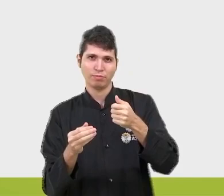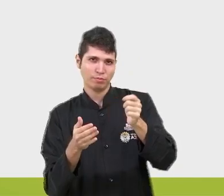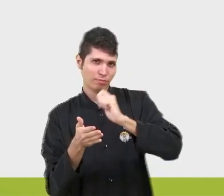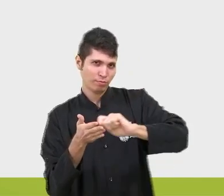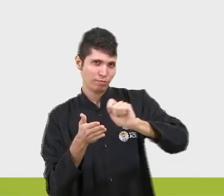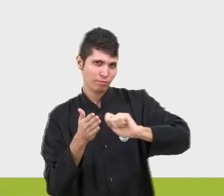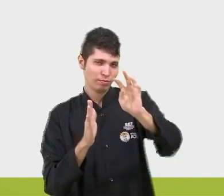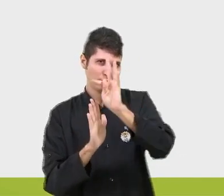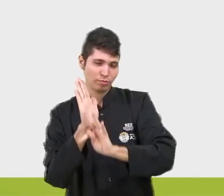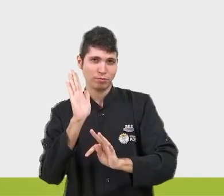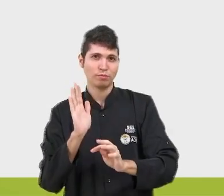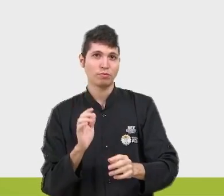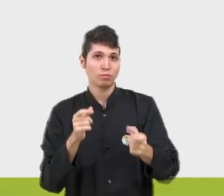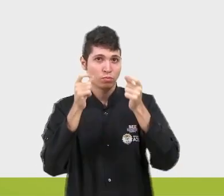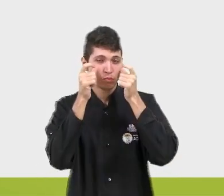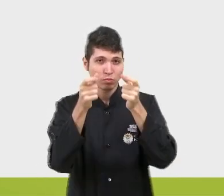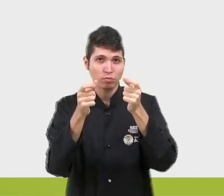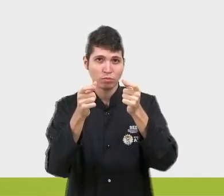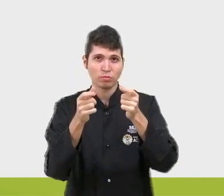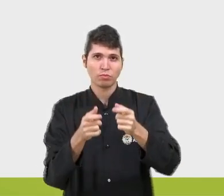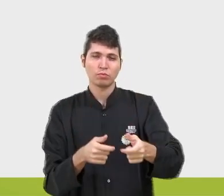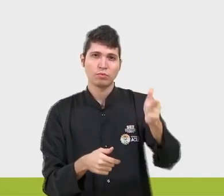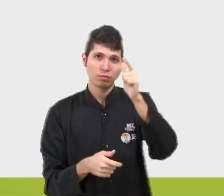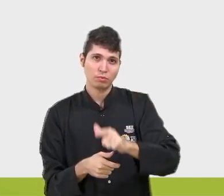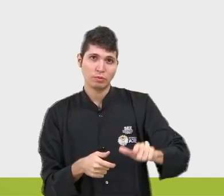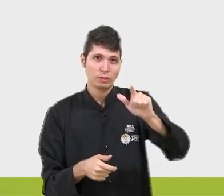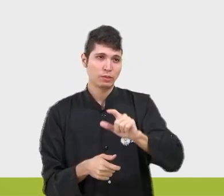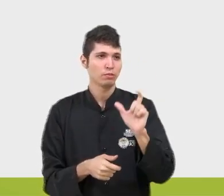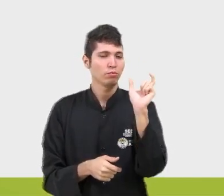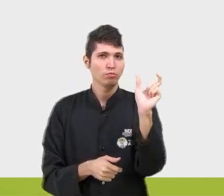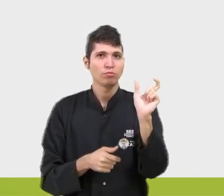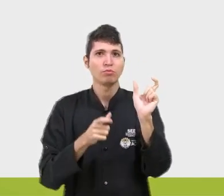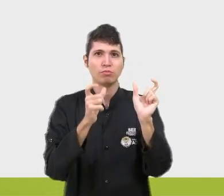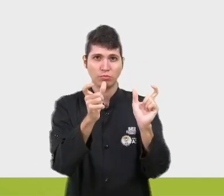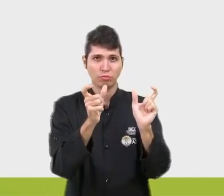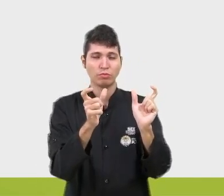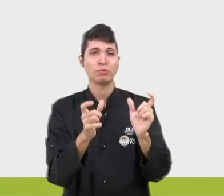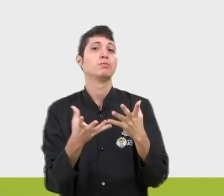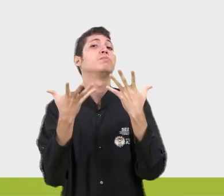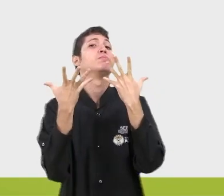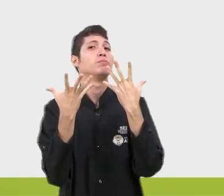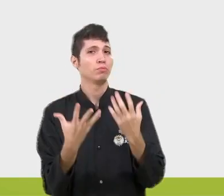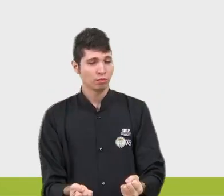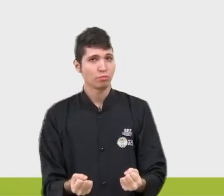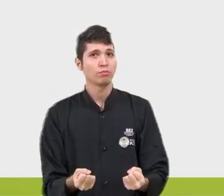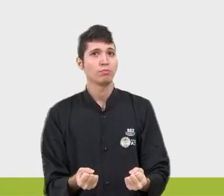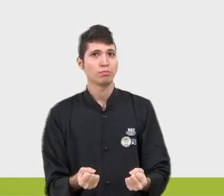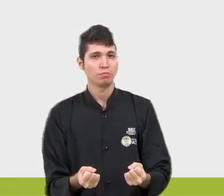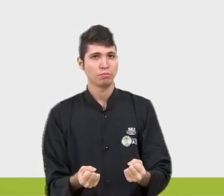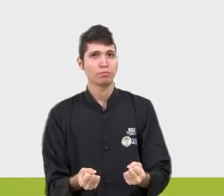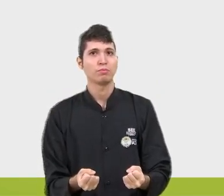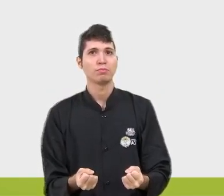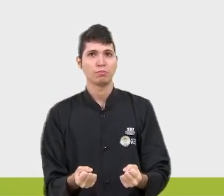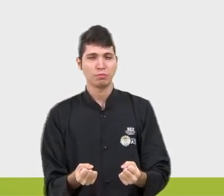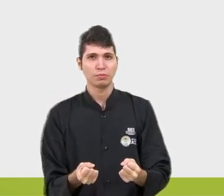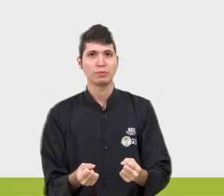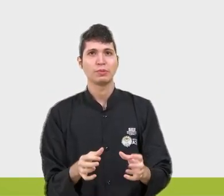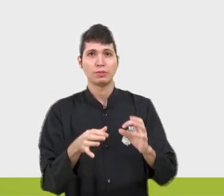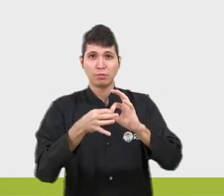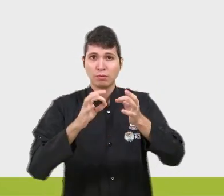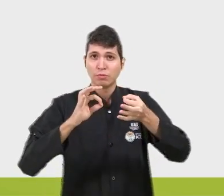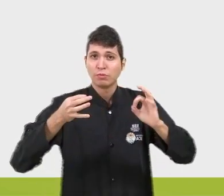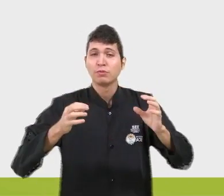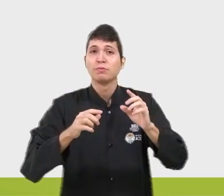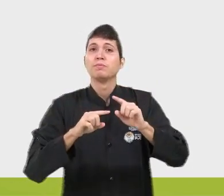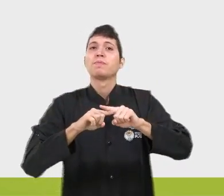Atenção! A repetição de alguns termos específicos podem ser bem-vinda para manter a unidade temática. No entanto,